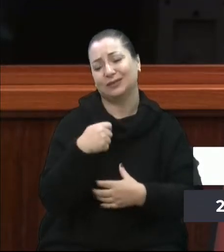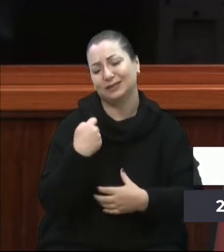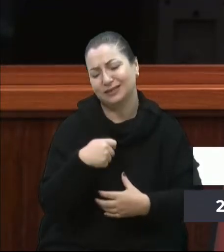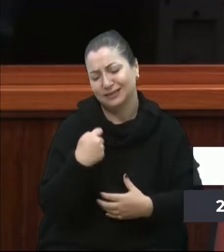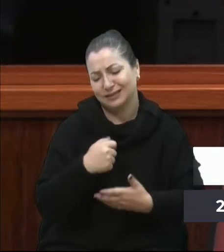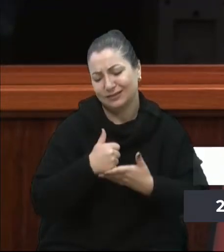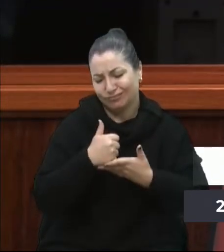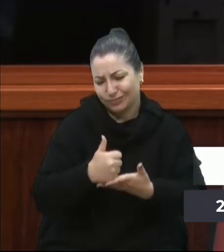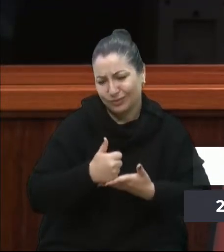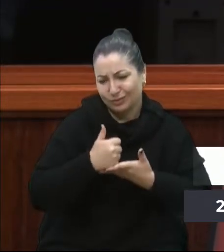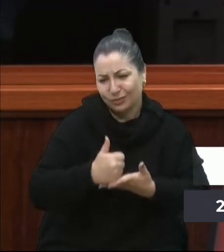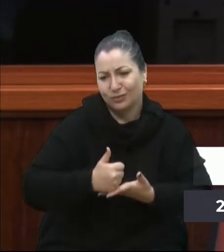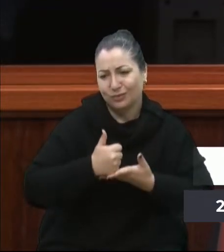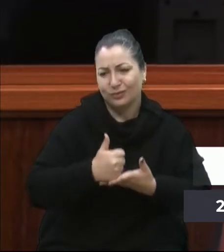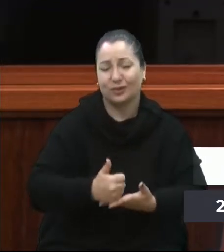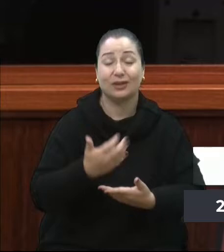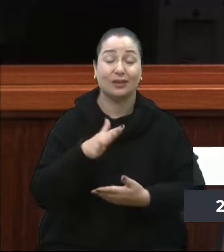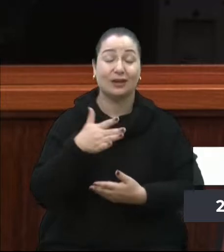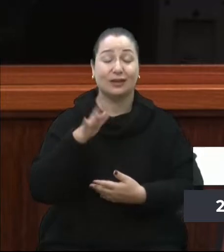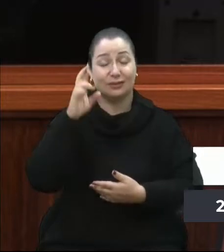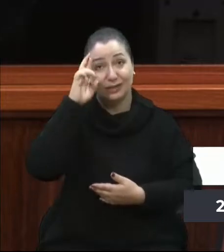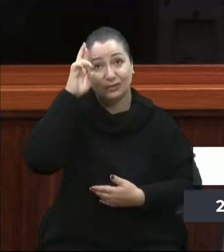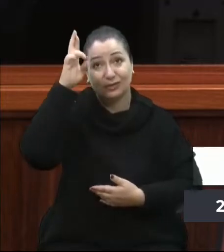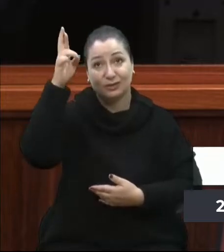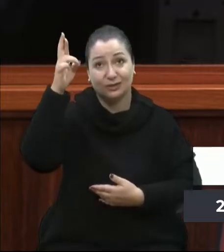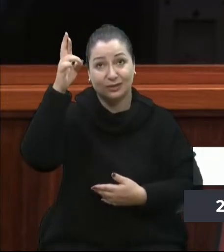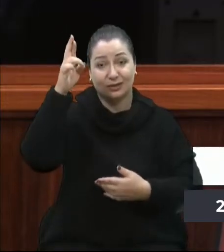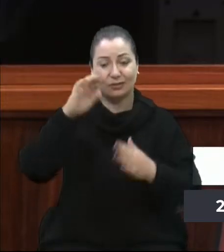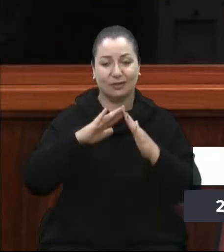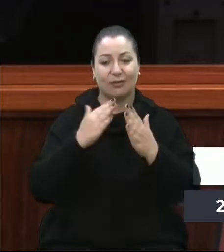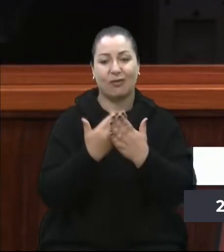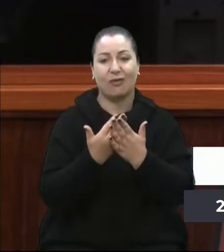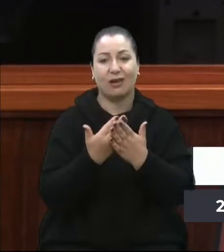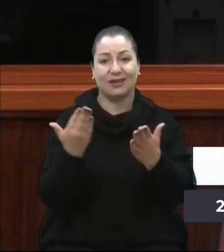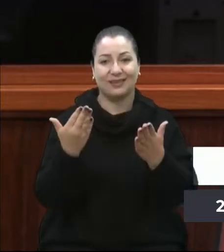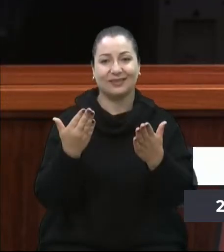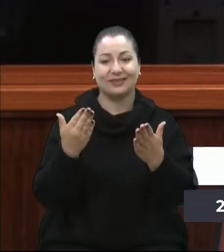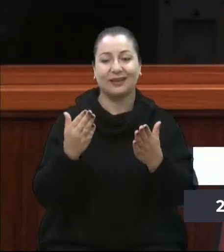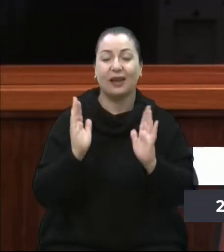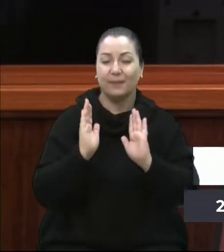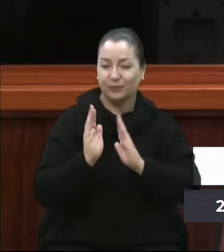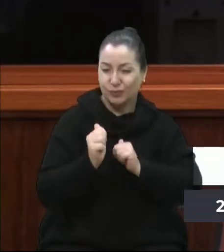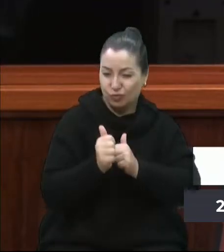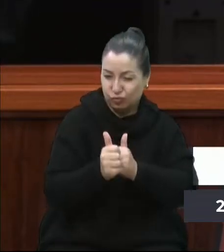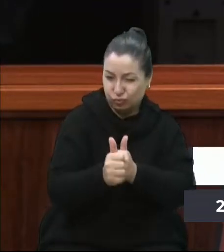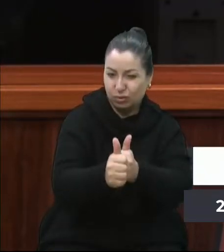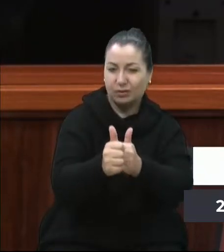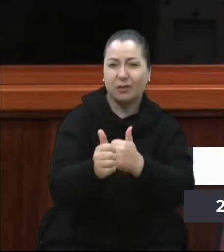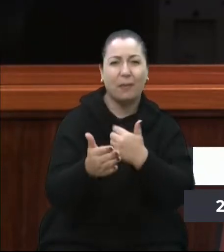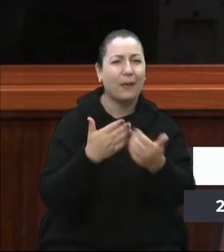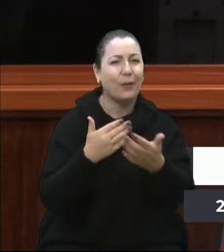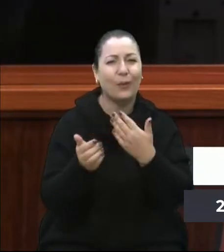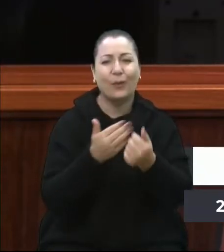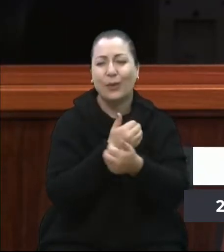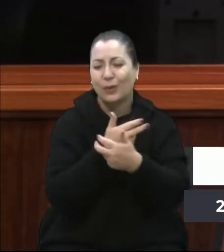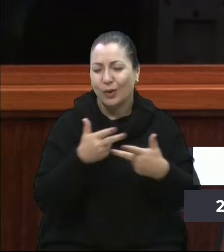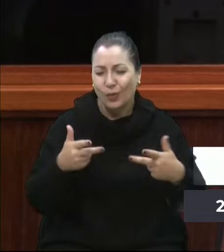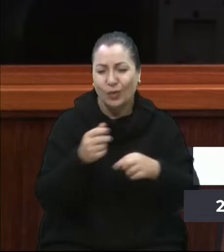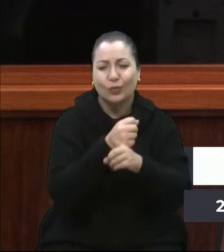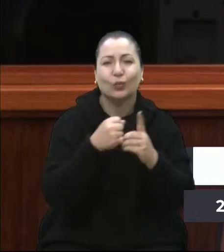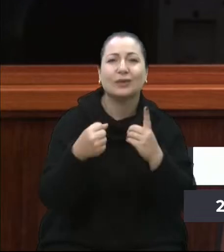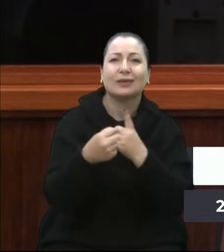a direção da escola vai ser o norte para qualquer demanda